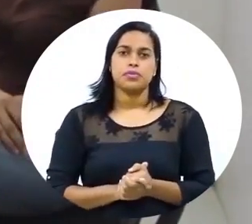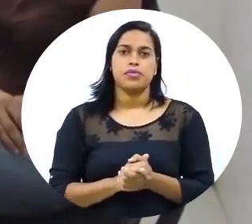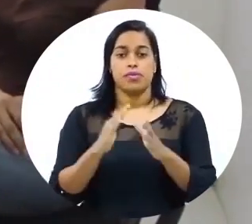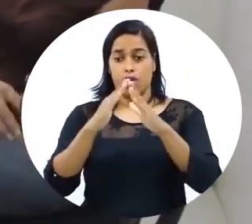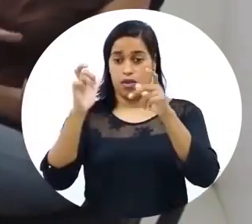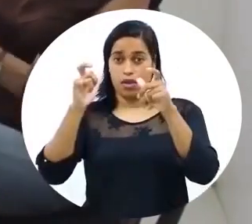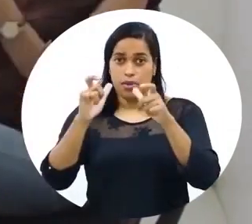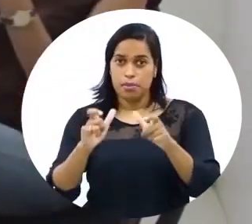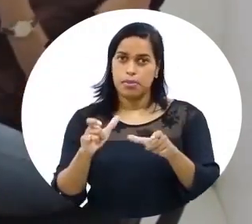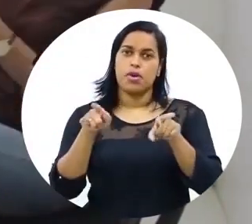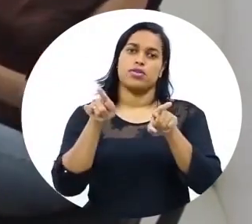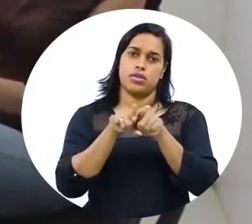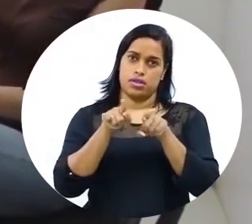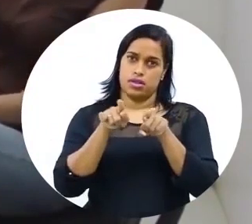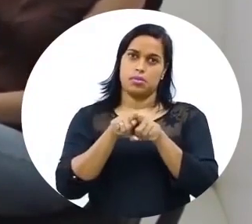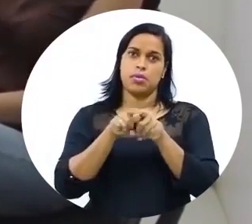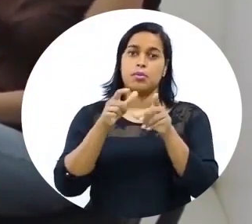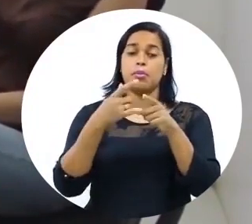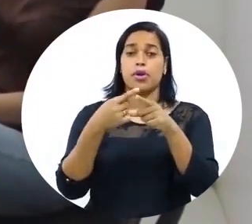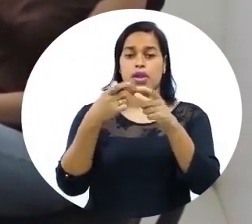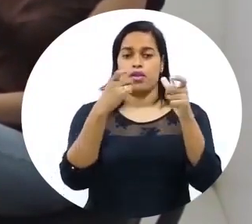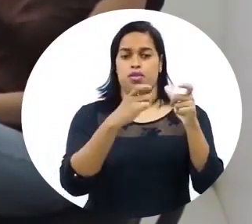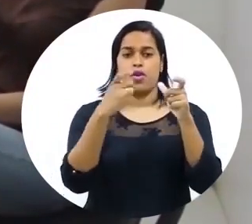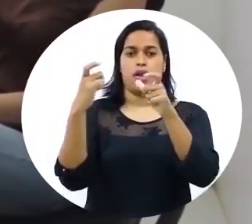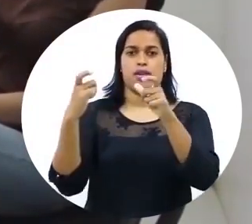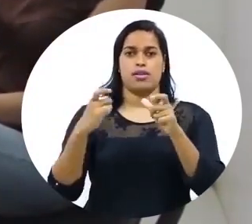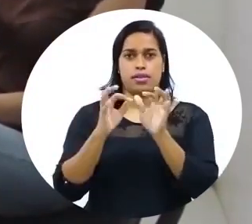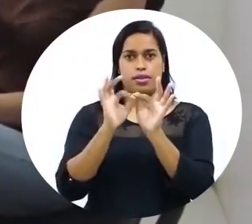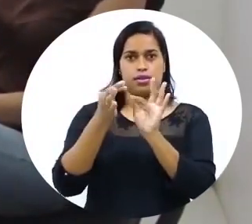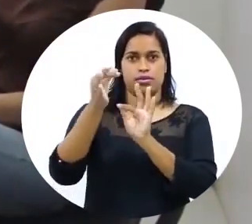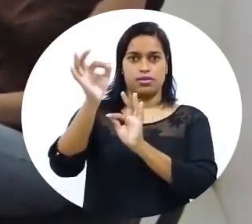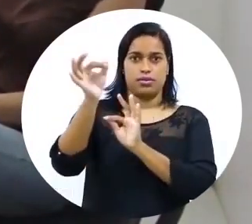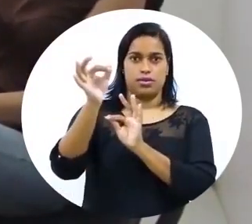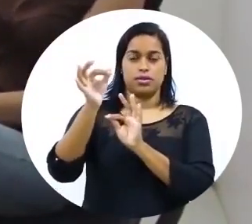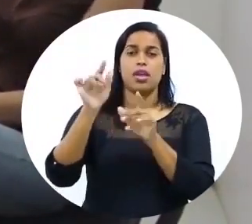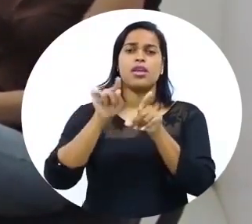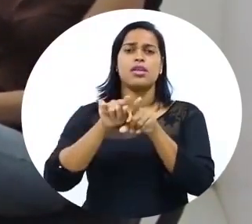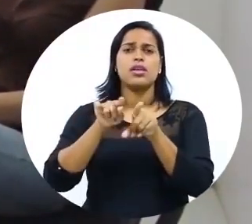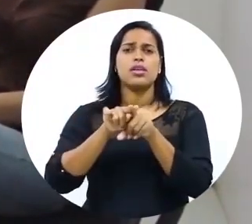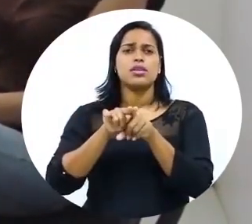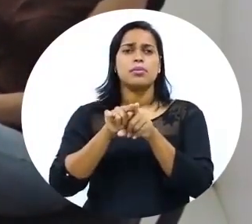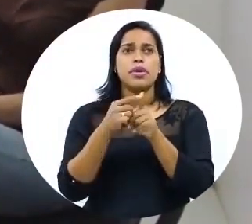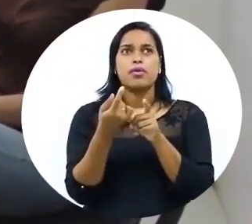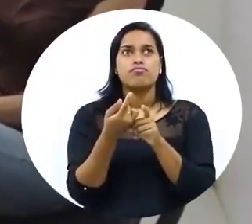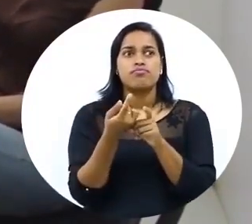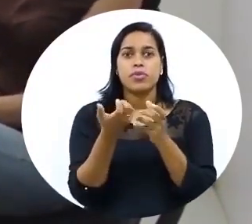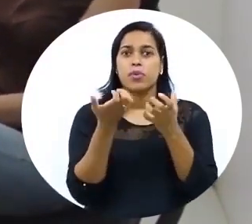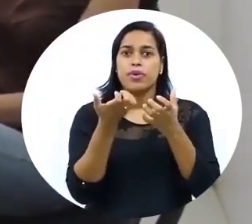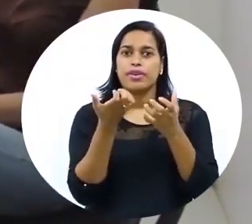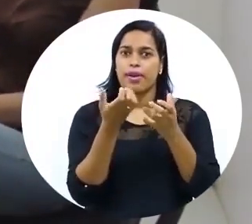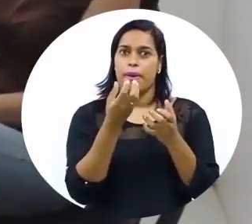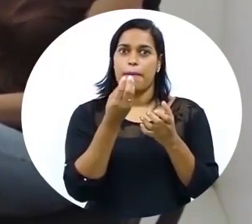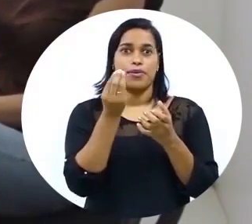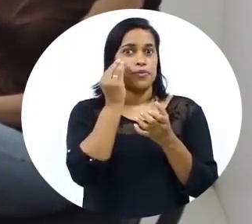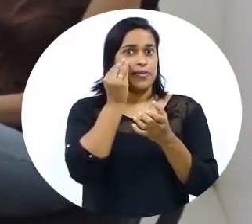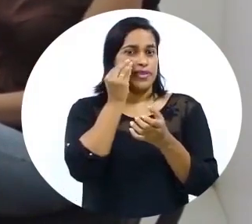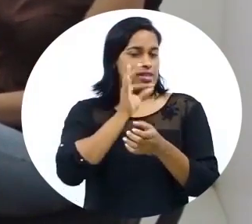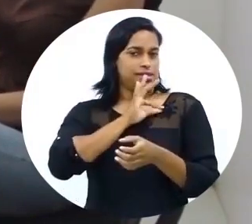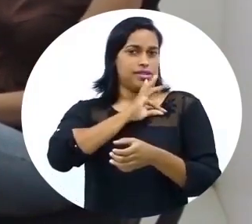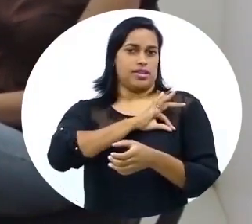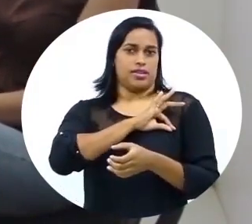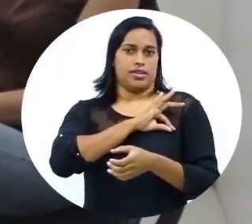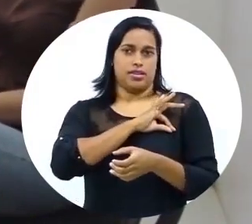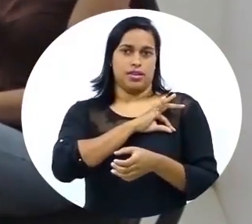mora, porque também onde mora depende pela localidade. Exatamente. E a pretensão salarial? A pretensão salarial, eu sempre digo